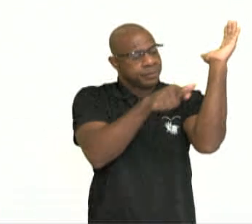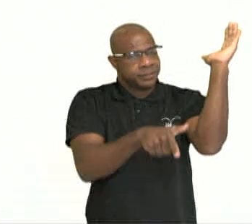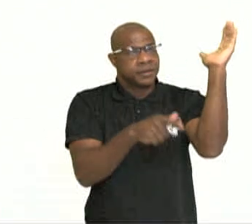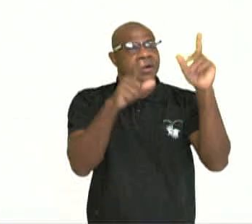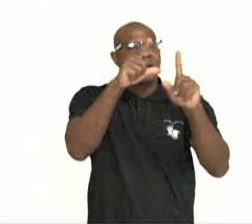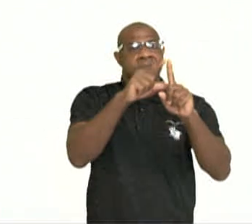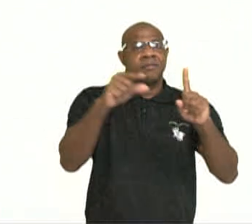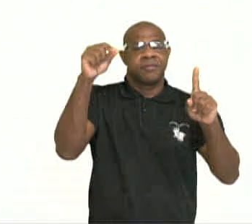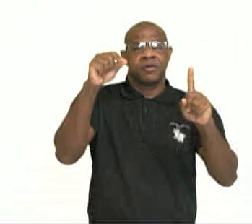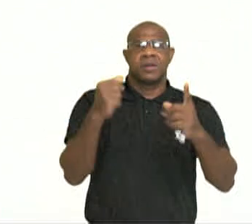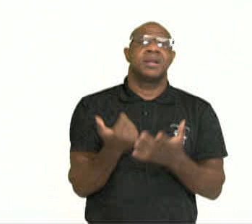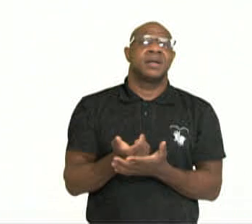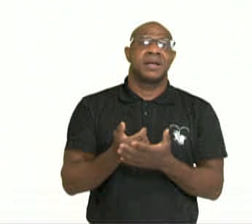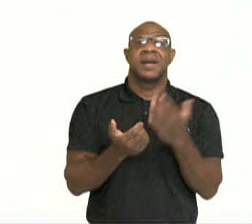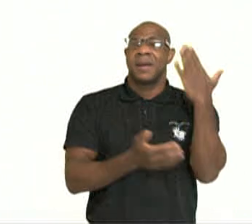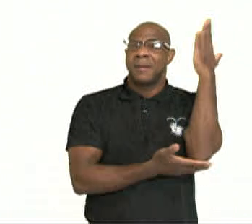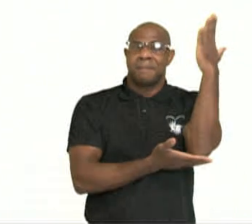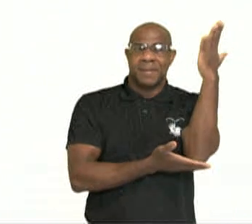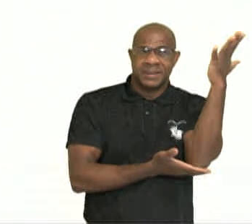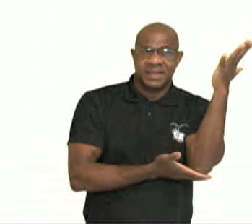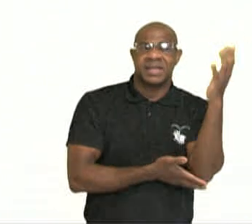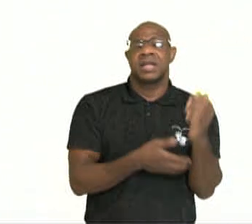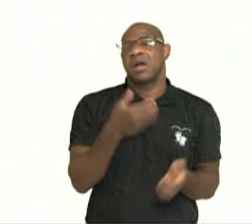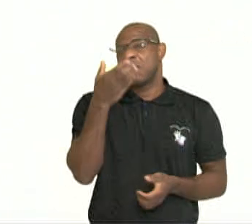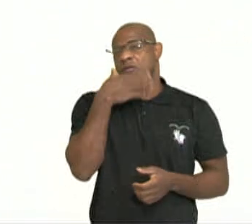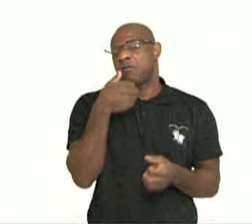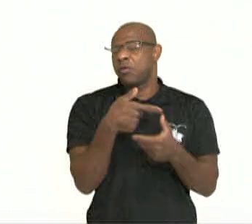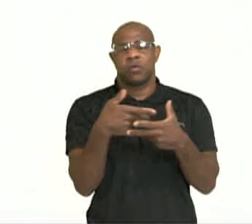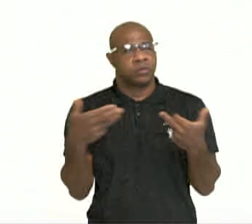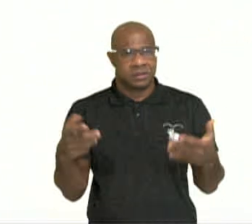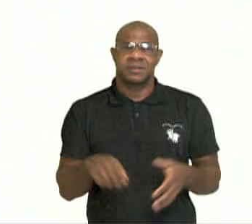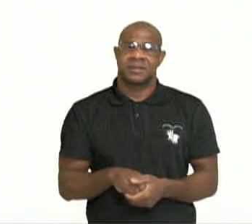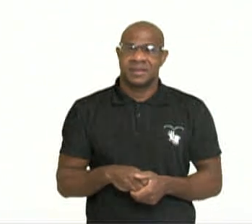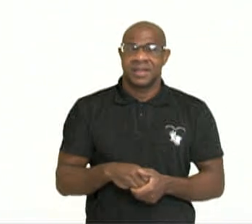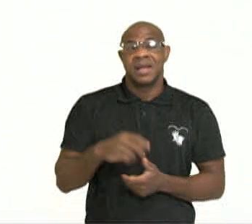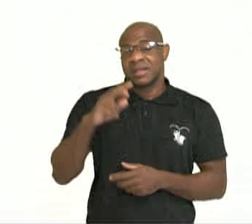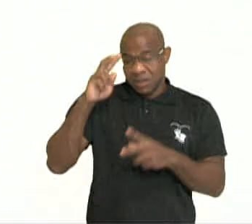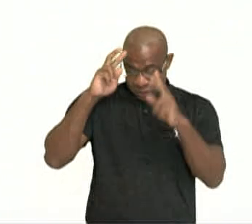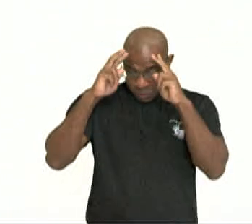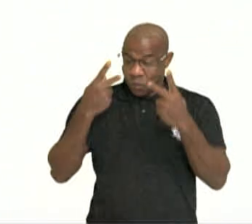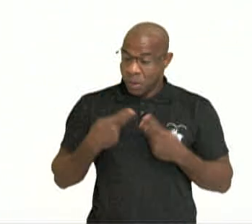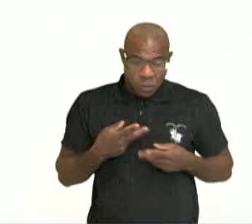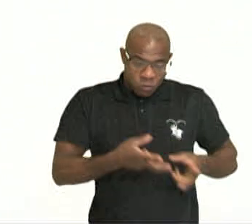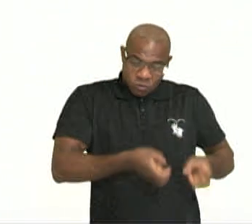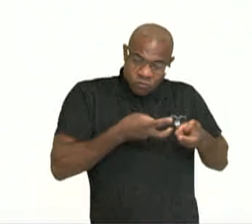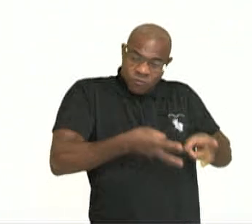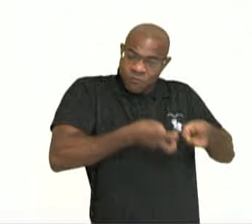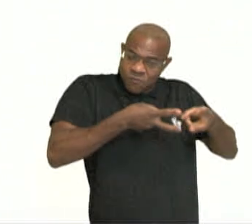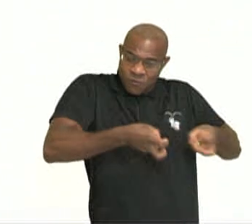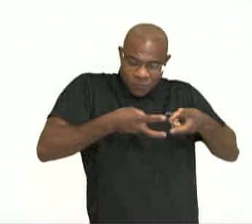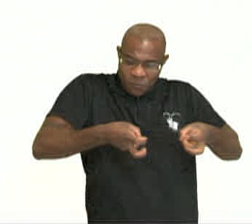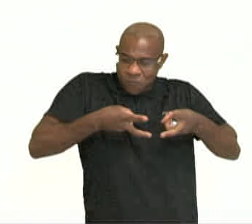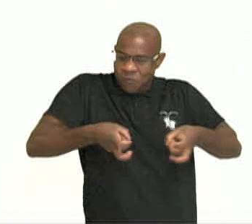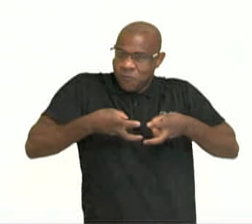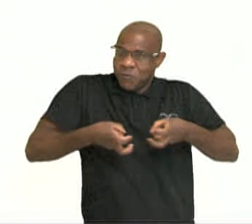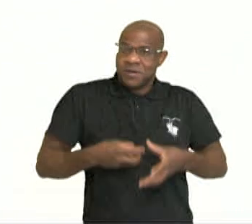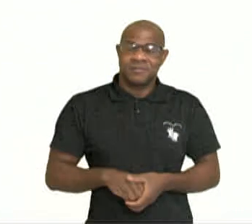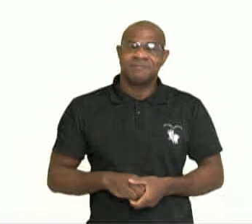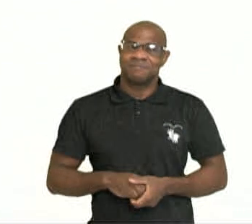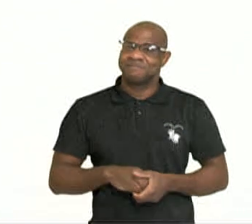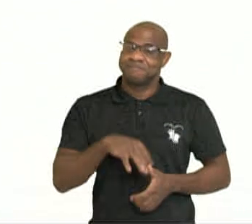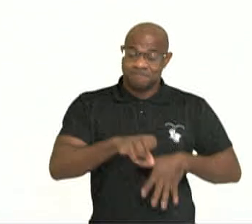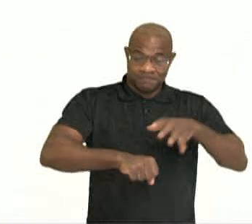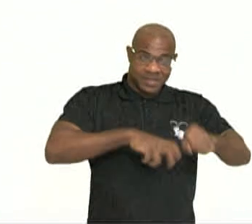ervas, madeira, frutos, entre outros. Então, não necessariamente eu retire a planta como